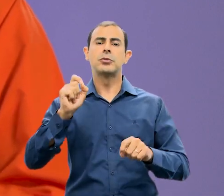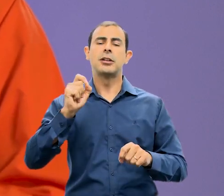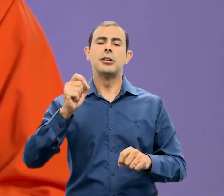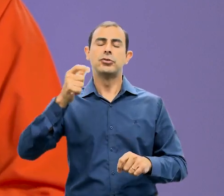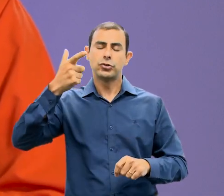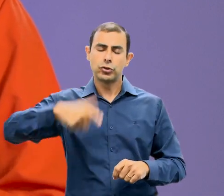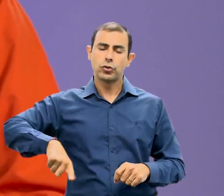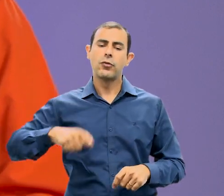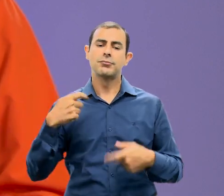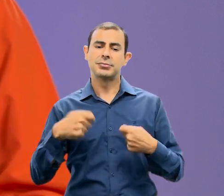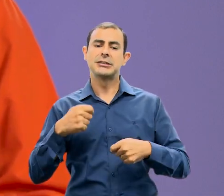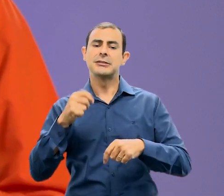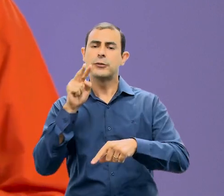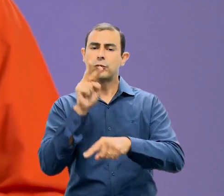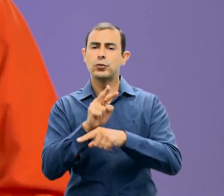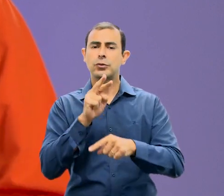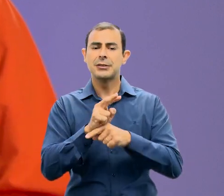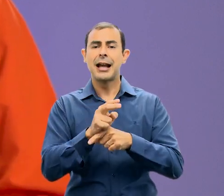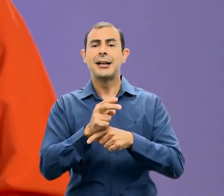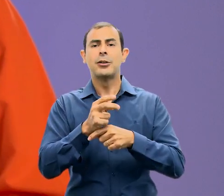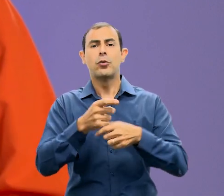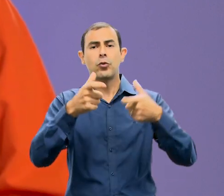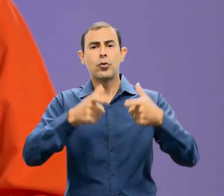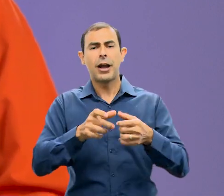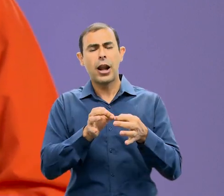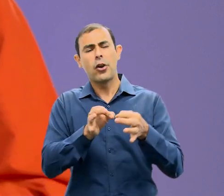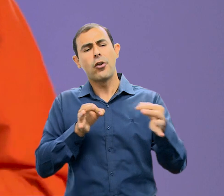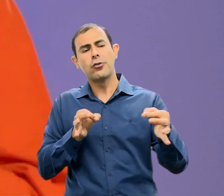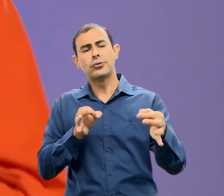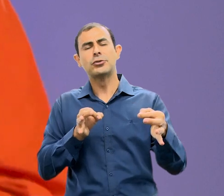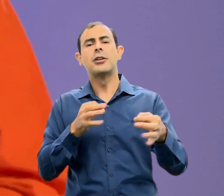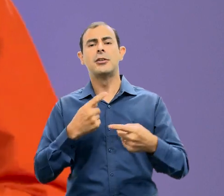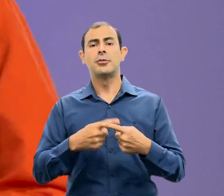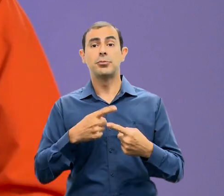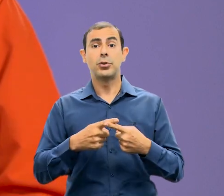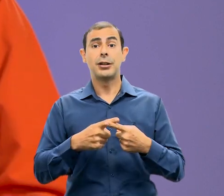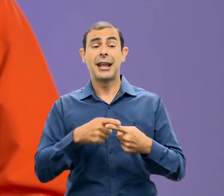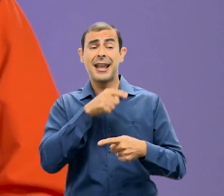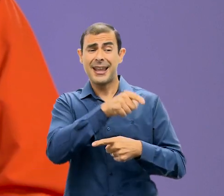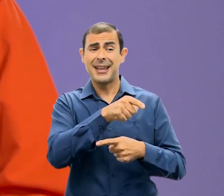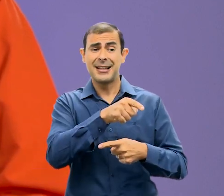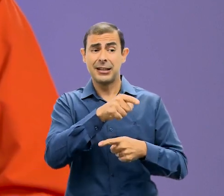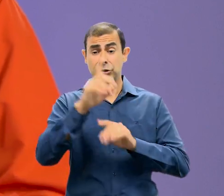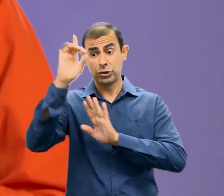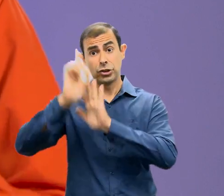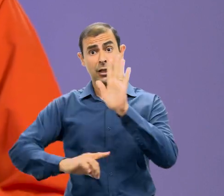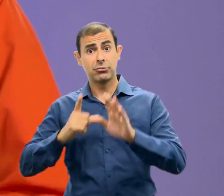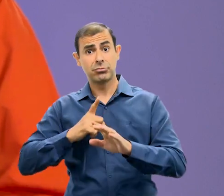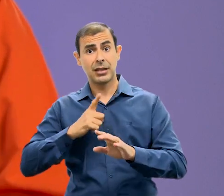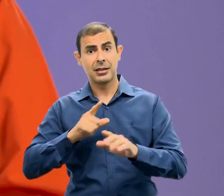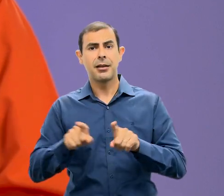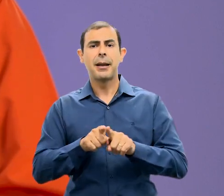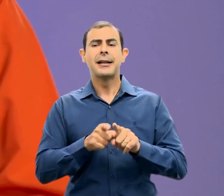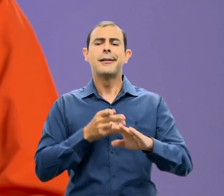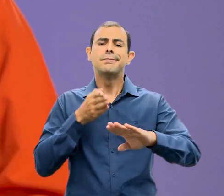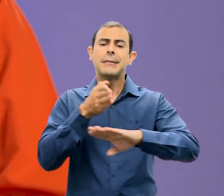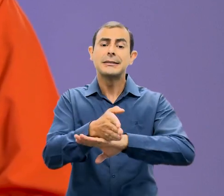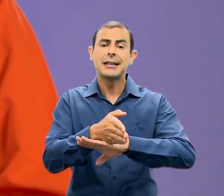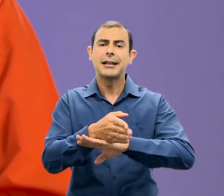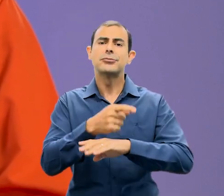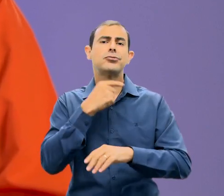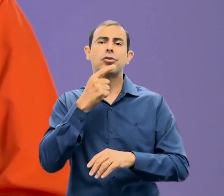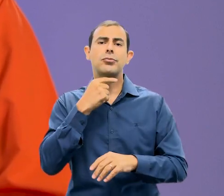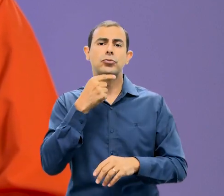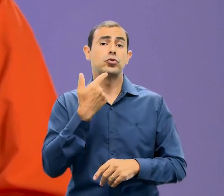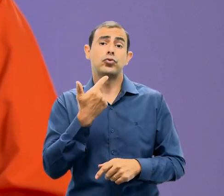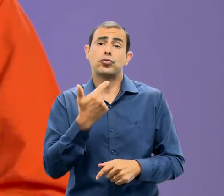periferia de Campo Grande, que, apesar de a gente oferecer esse direito, o acesso ao direito ele é muito comprometido pelas próprias condições dos